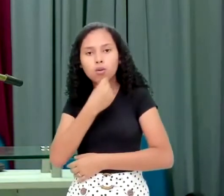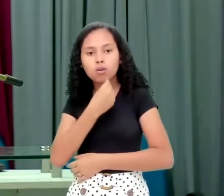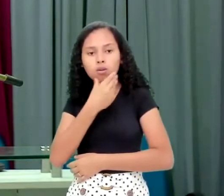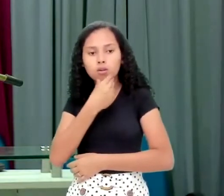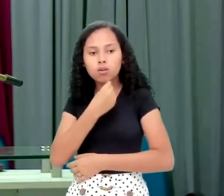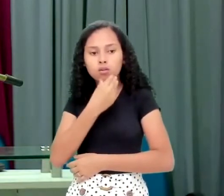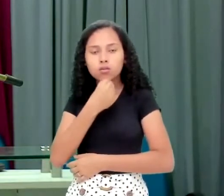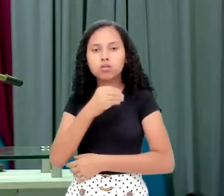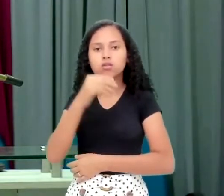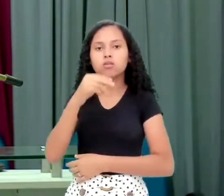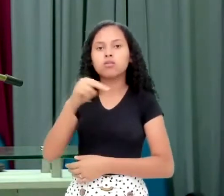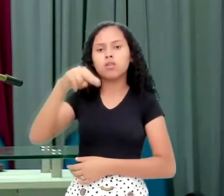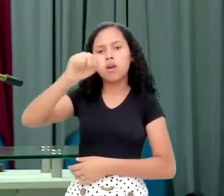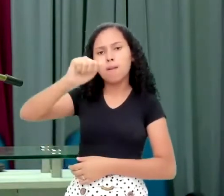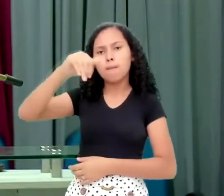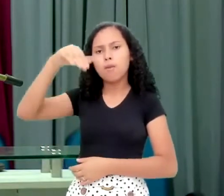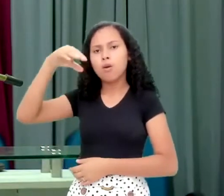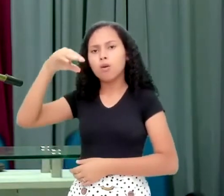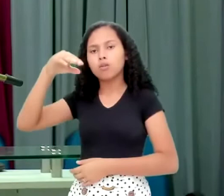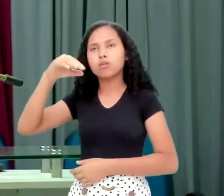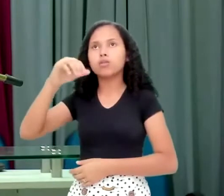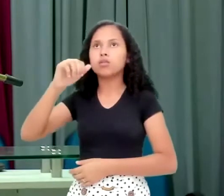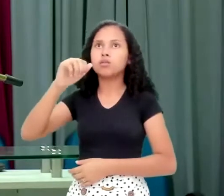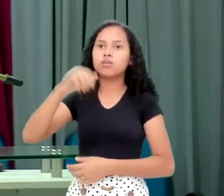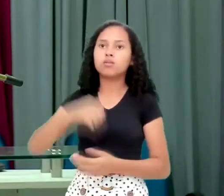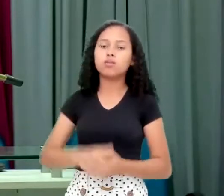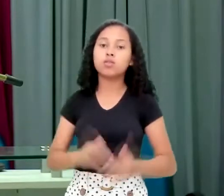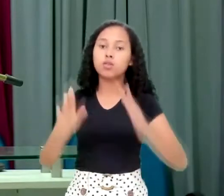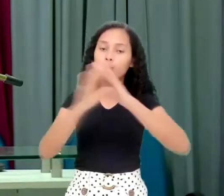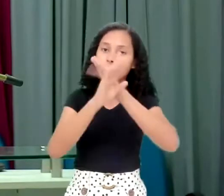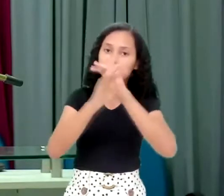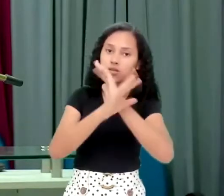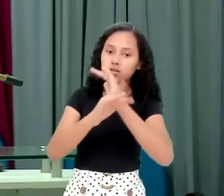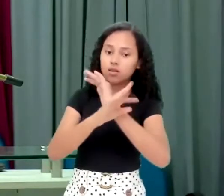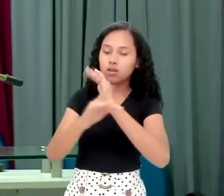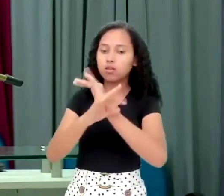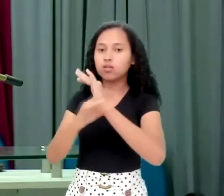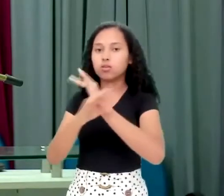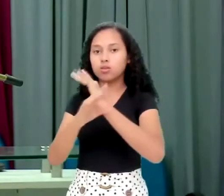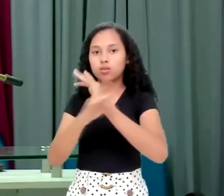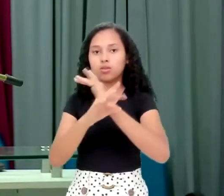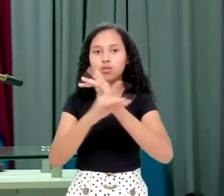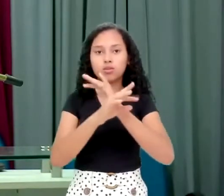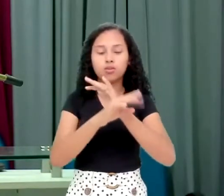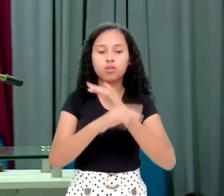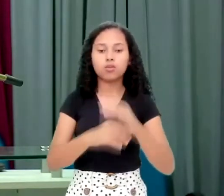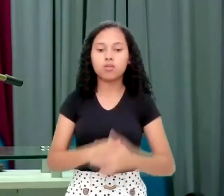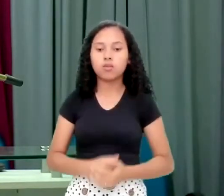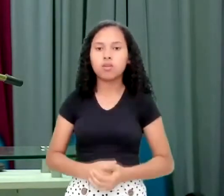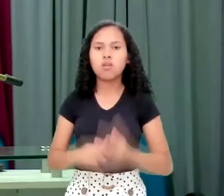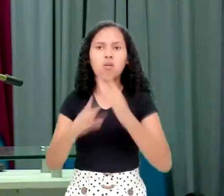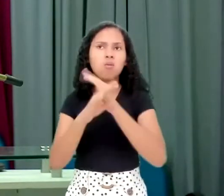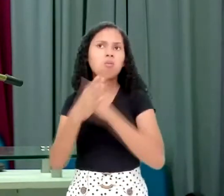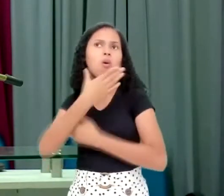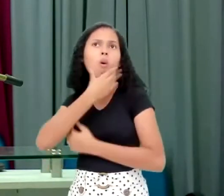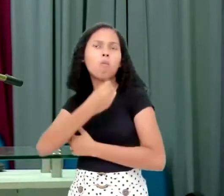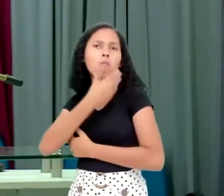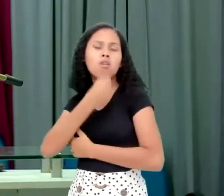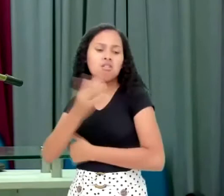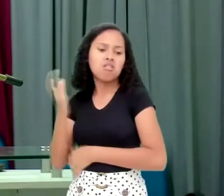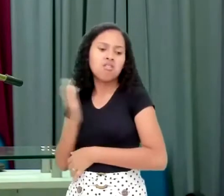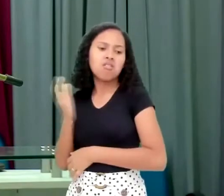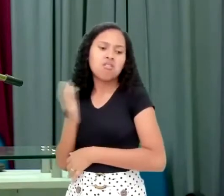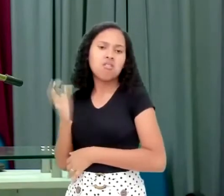Maom, que era uma cidade que distava aí 3 quilômetros. E era um homem rico, tinha